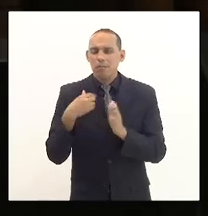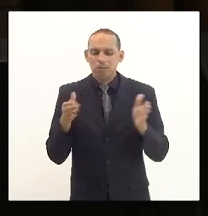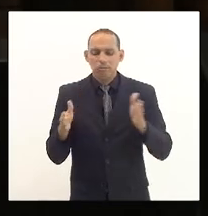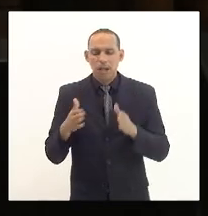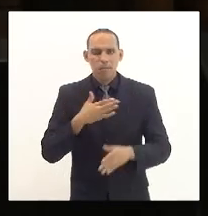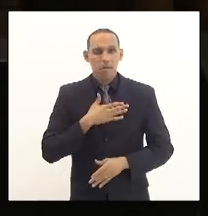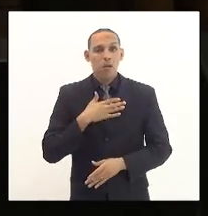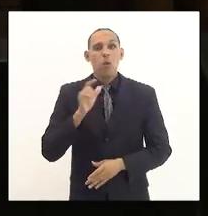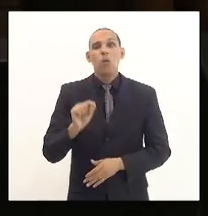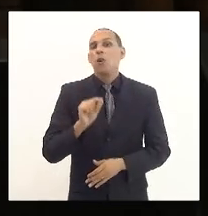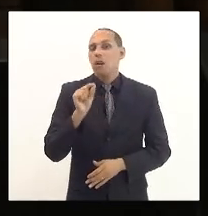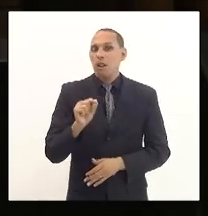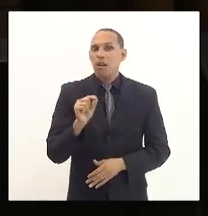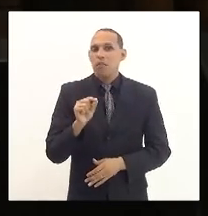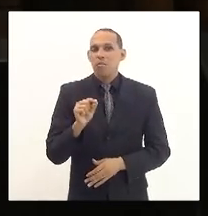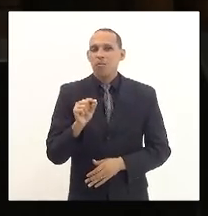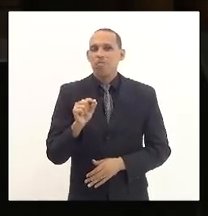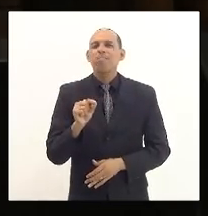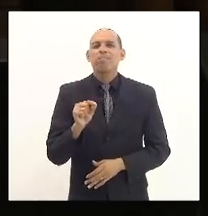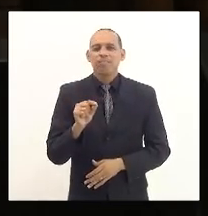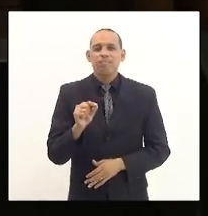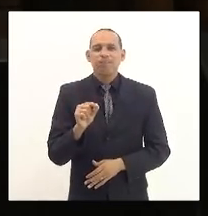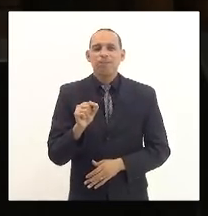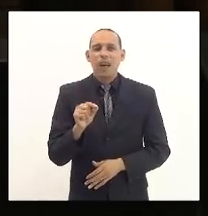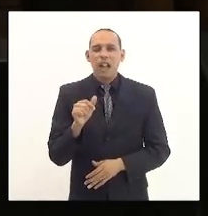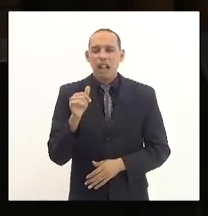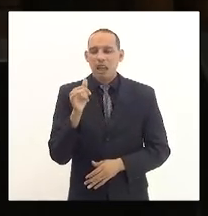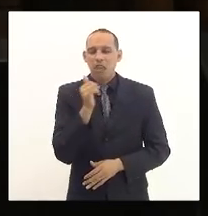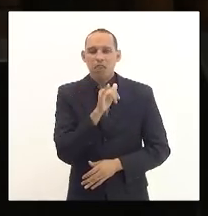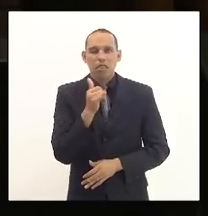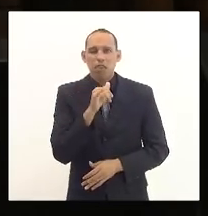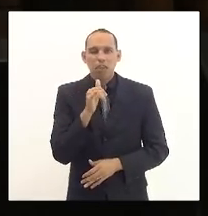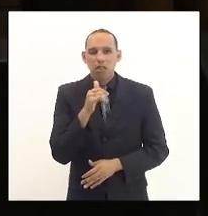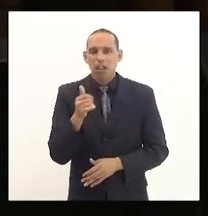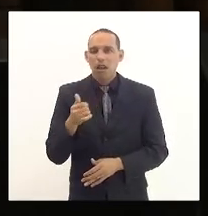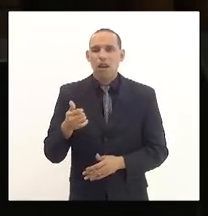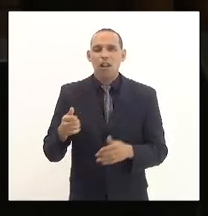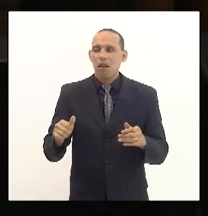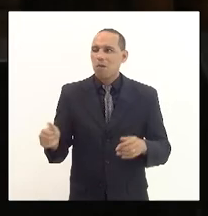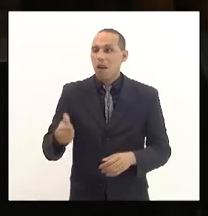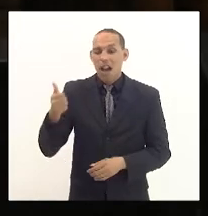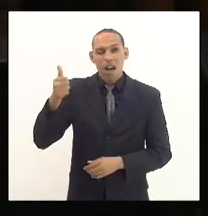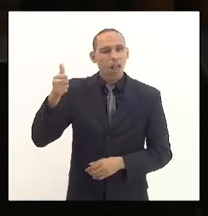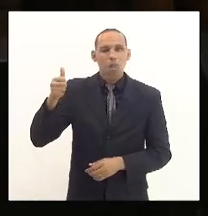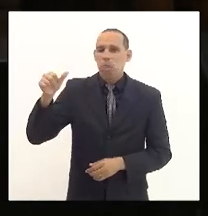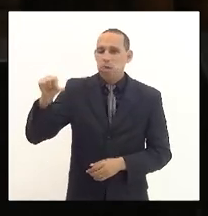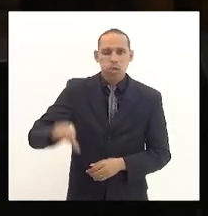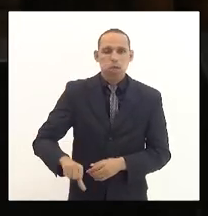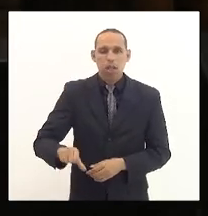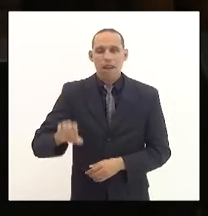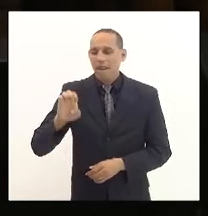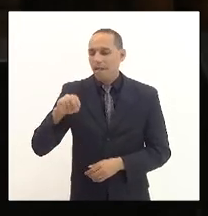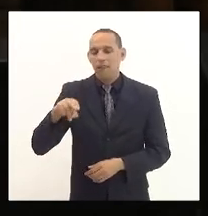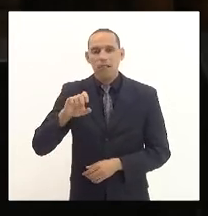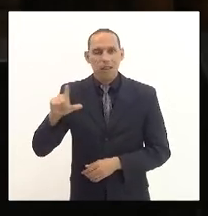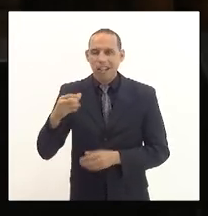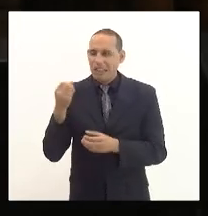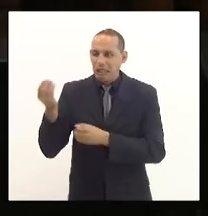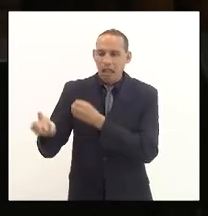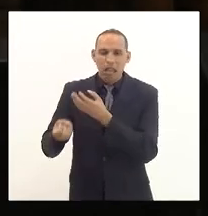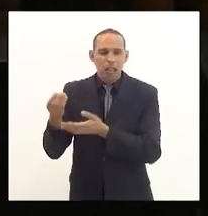justamente a má qualidade da prestação de serviço da empresa enel para aquela